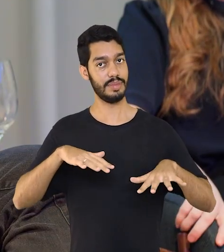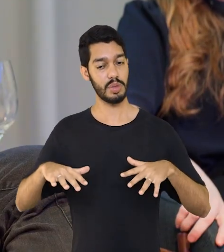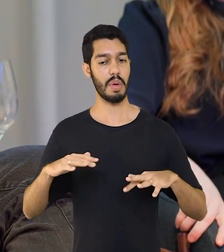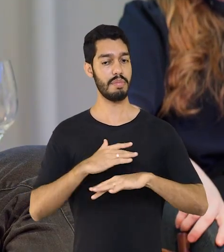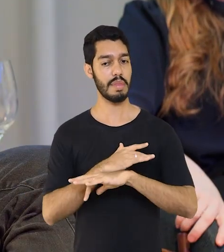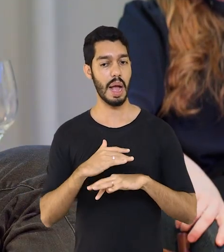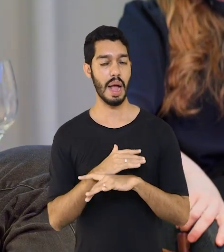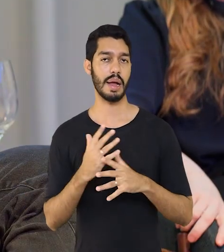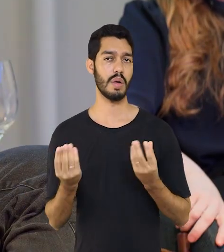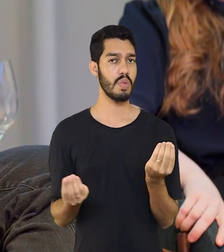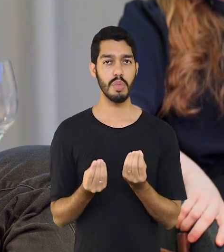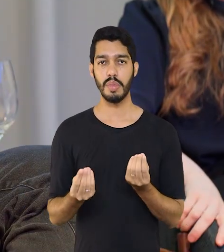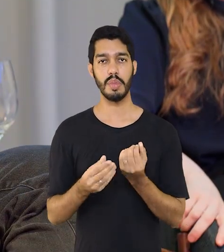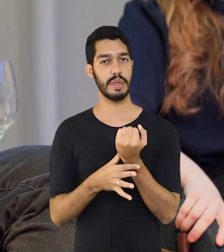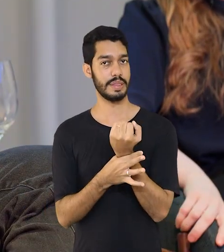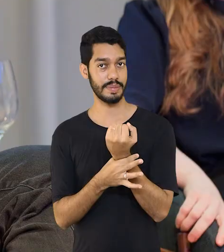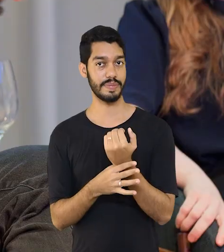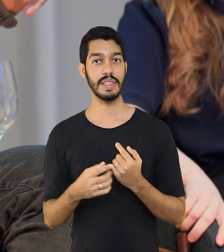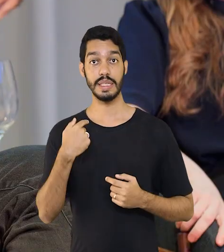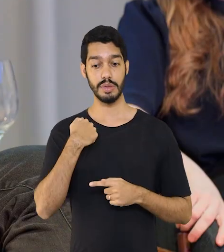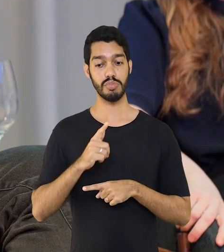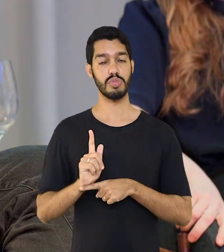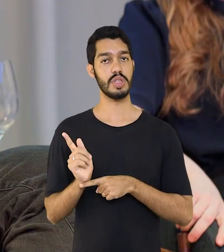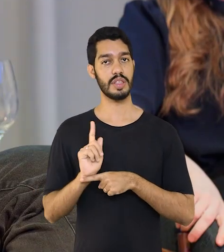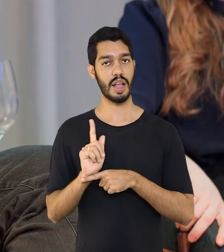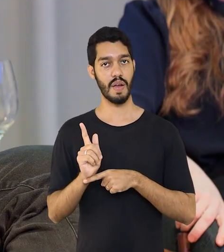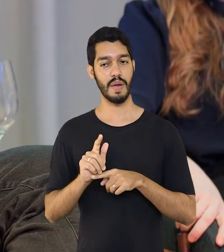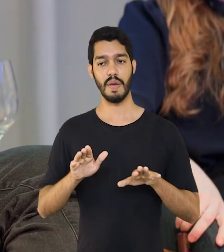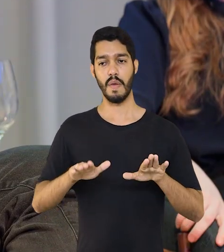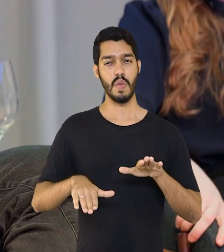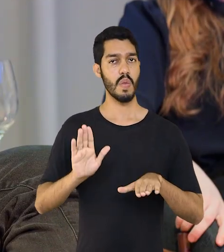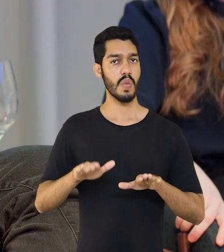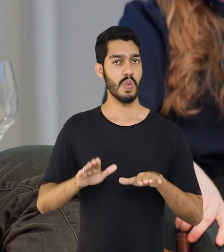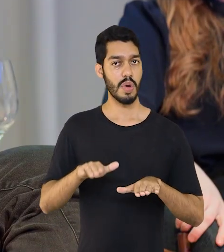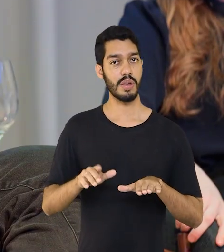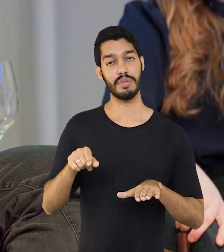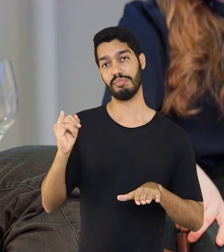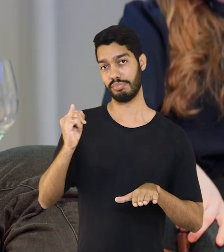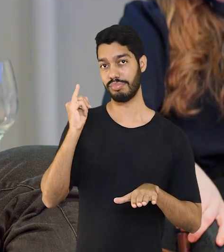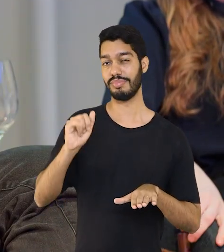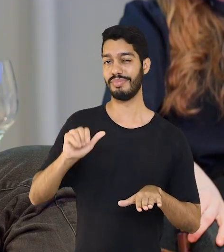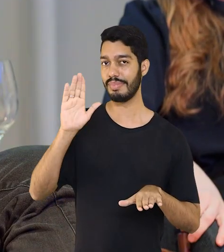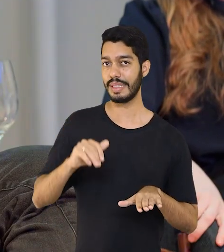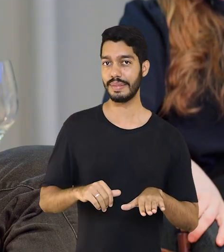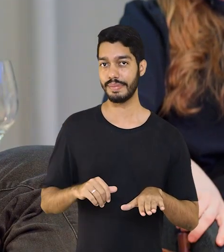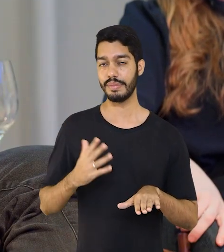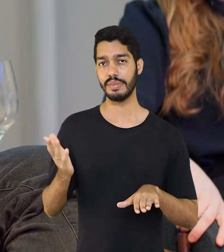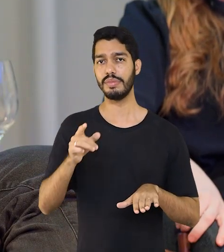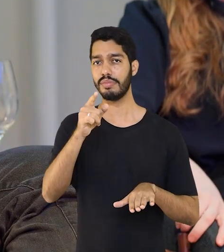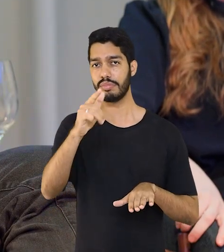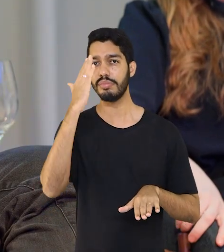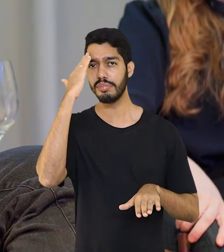urbana e, enfim, segurança, a gestão da velocidade ela é fundamental. Então,